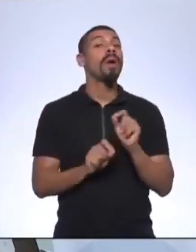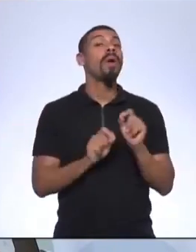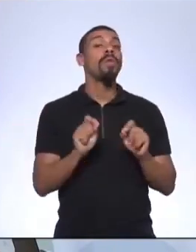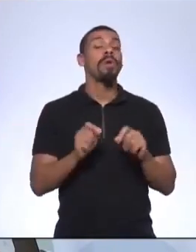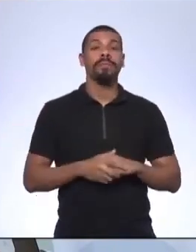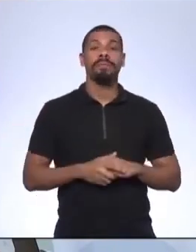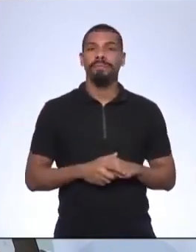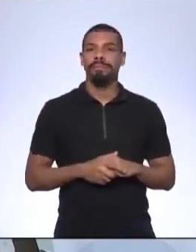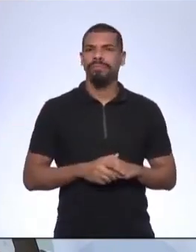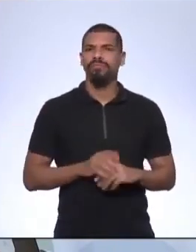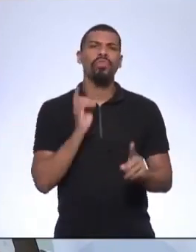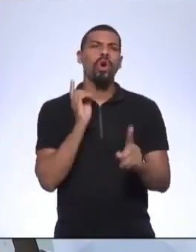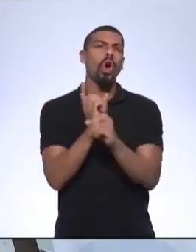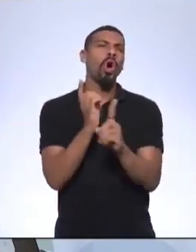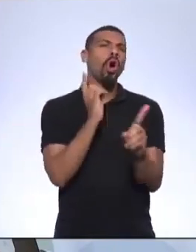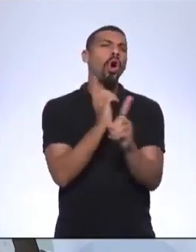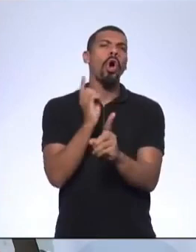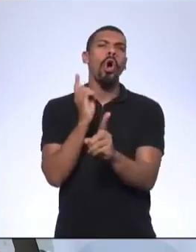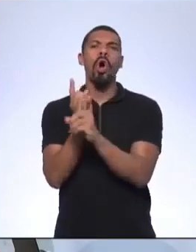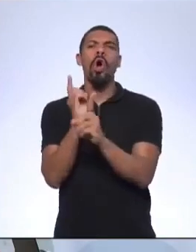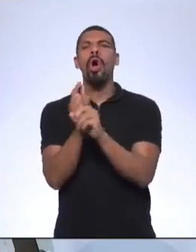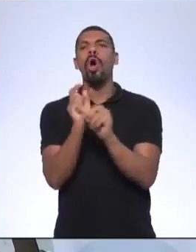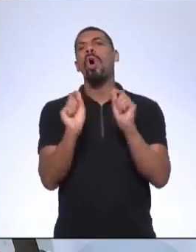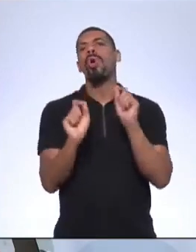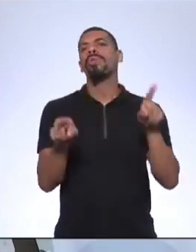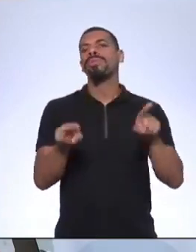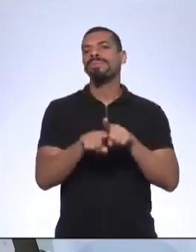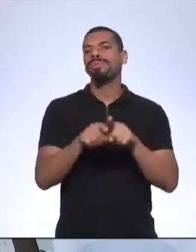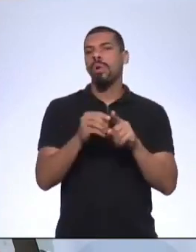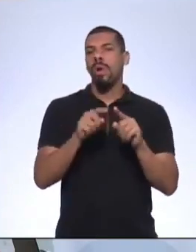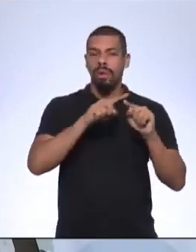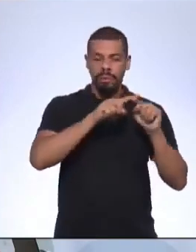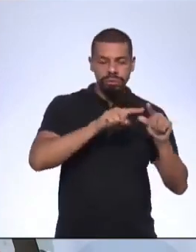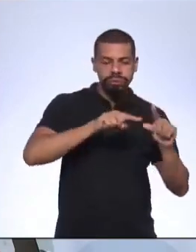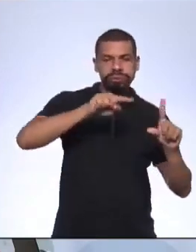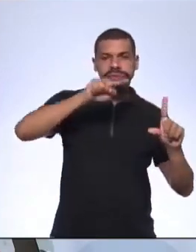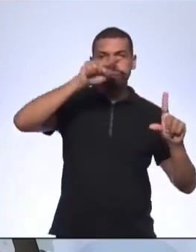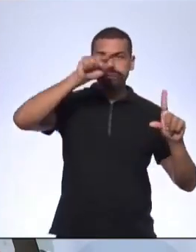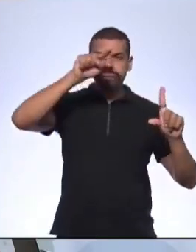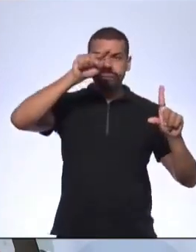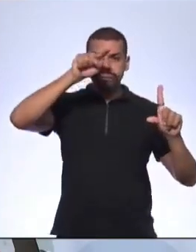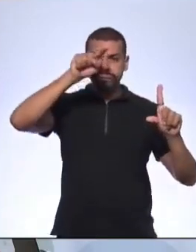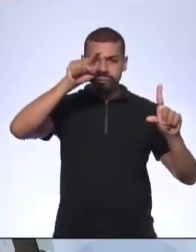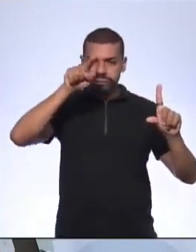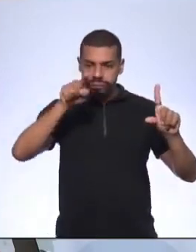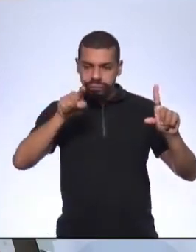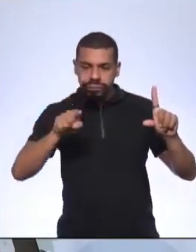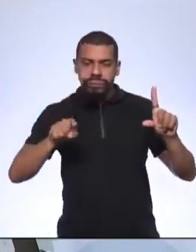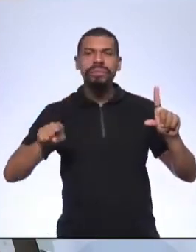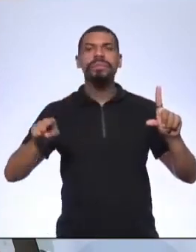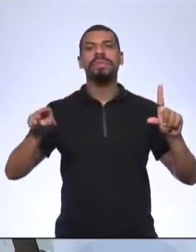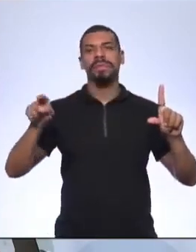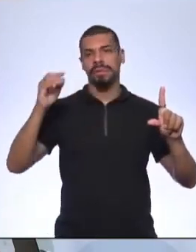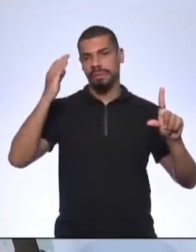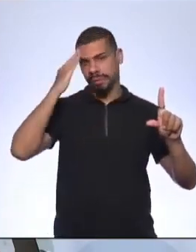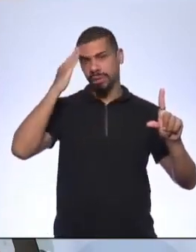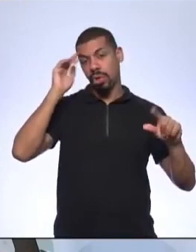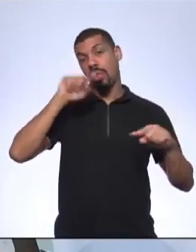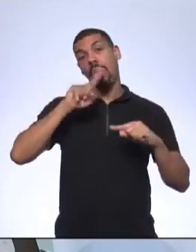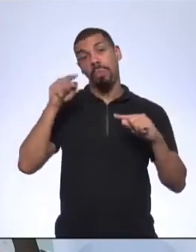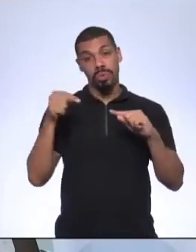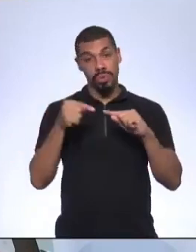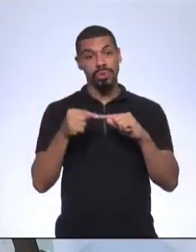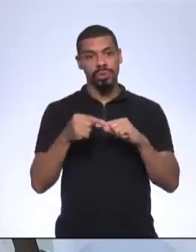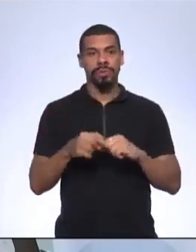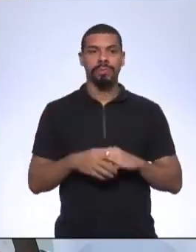é chegar nesse ponto aqui de pico e ela começar a descer, fica aí na forma desse chapéuzinho, é dada pela função de Gauss. Quem